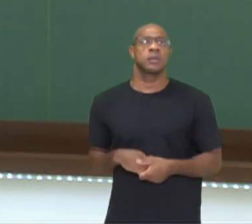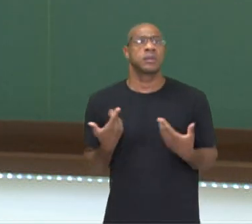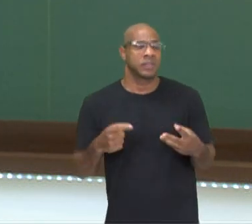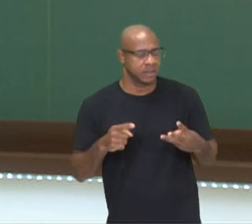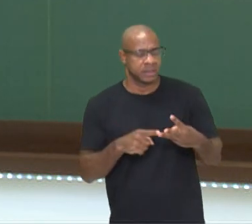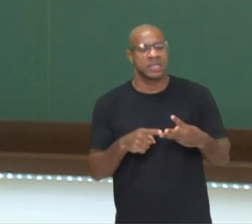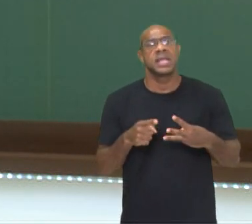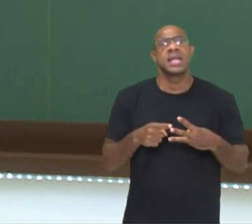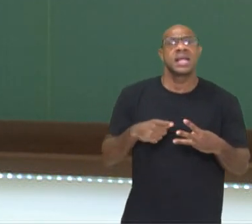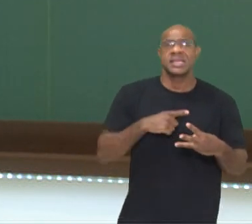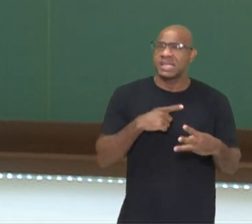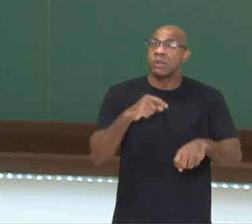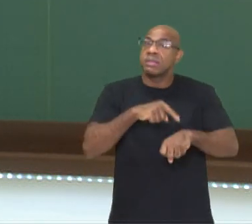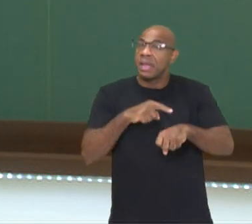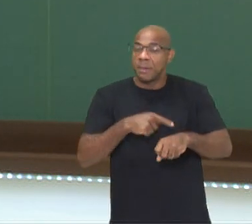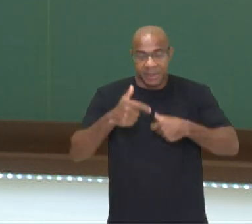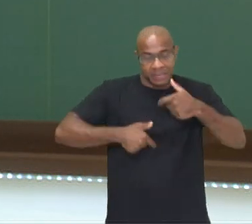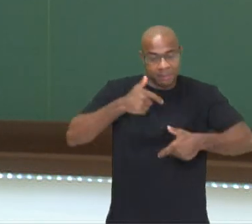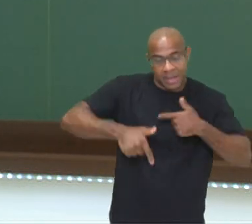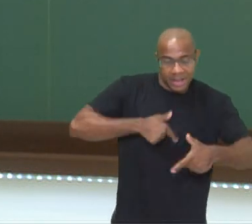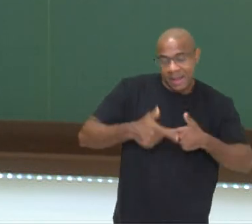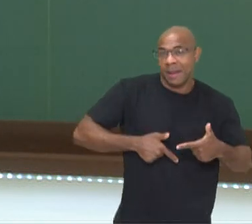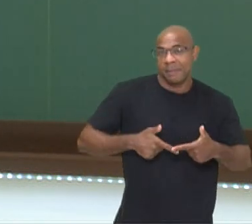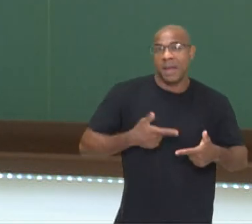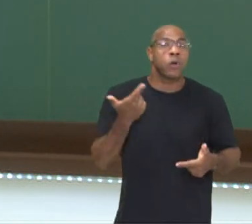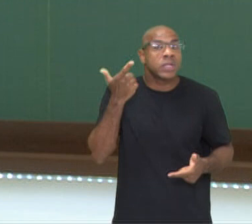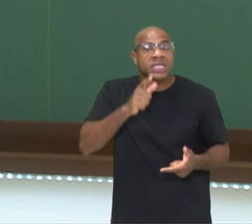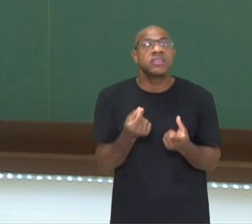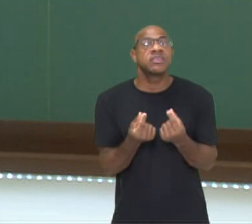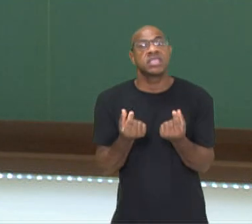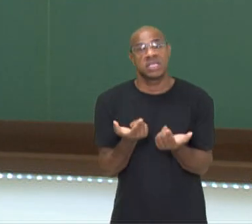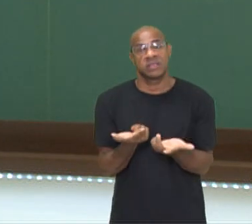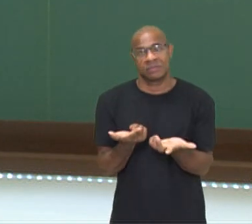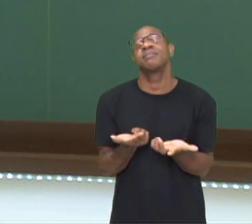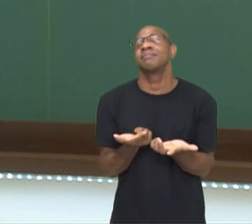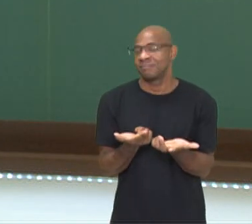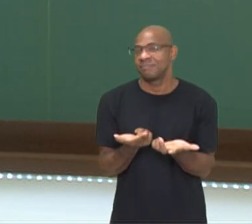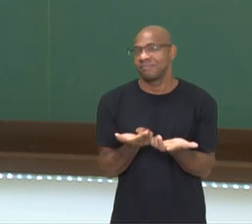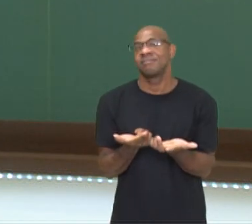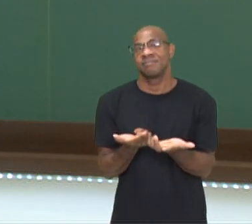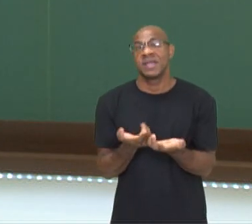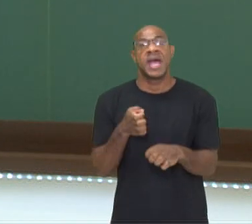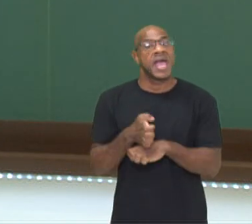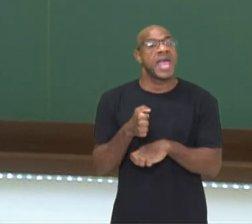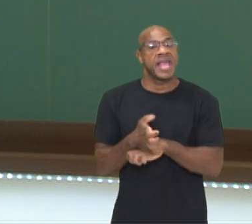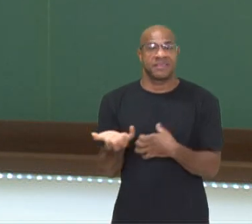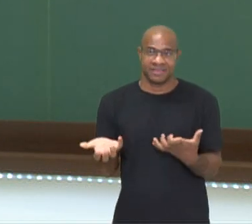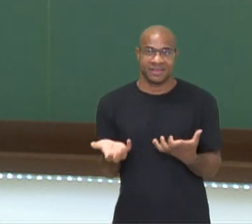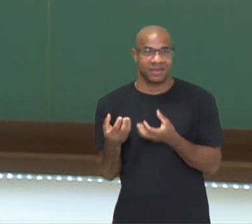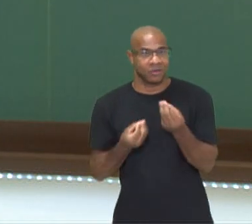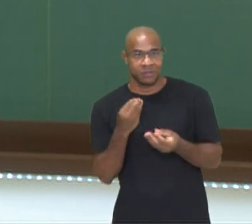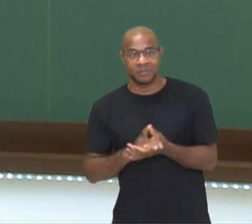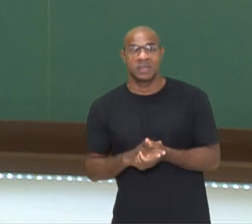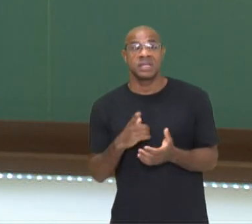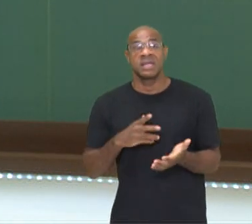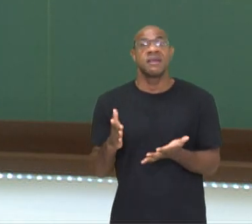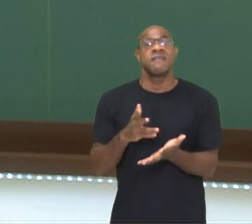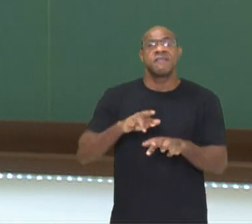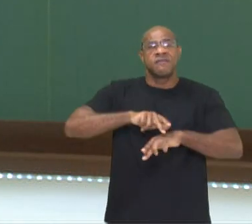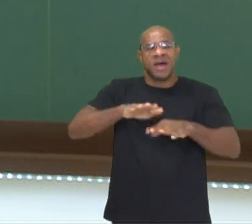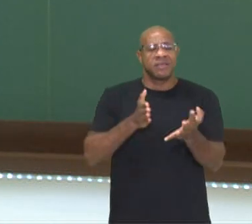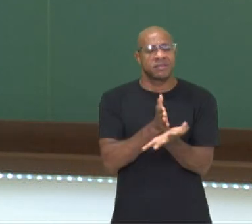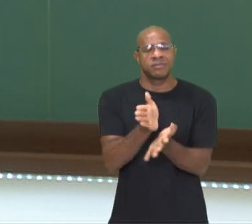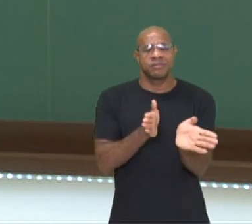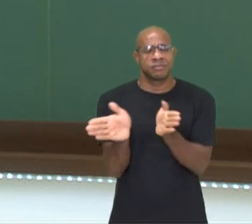para trabalhar e conseguir um dinheiro extra? Então, são vários caminhos que nós temos aqui para poder fazer o consumo de alguma coisa,